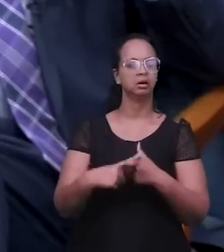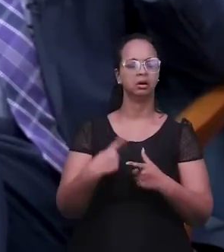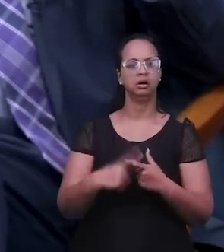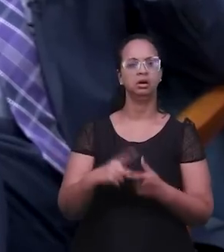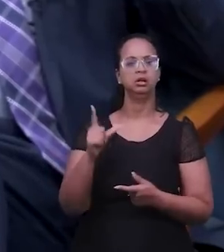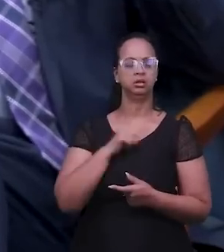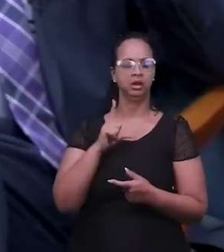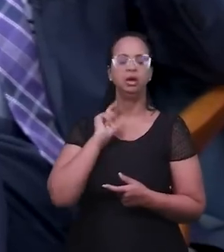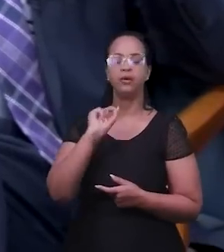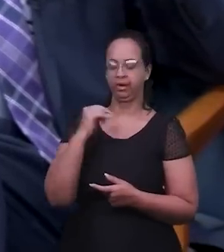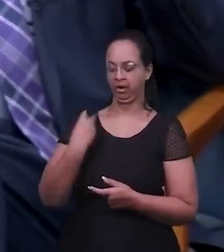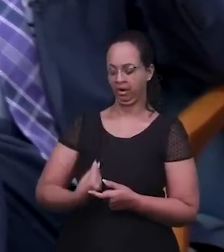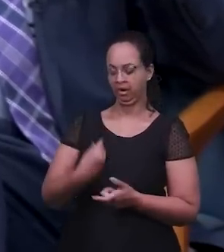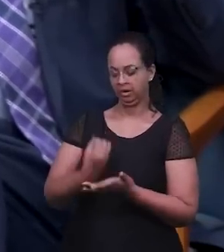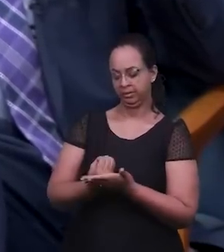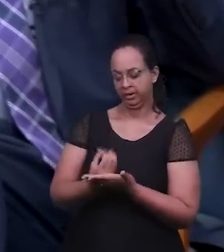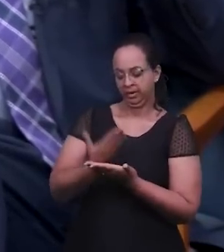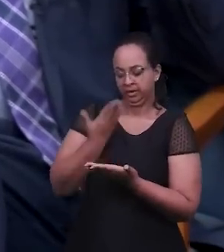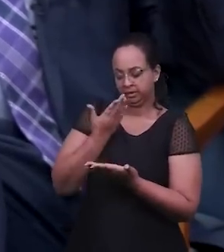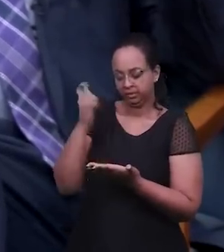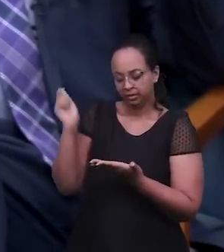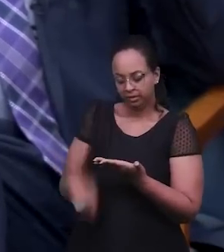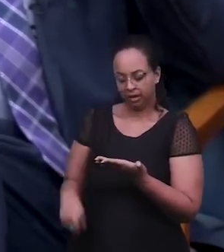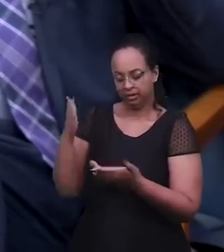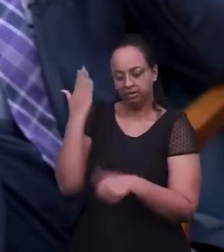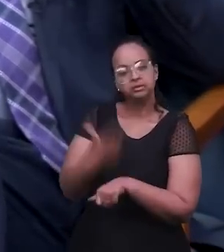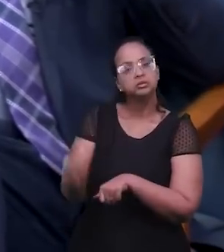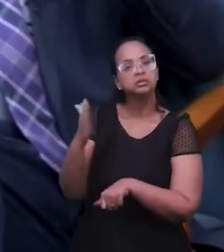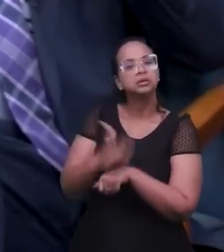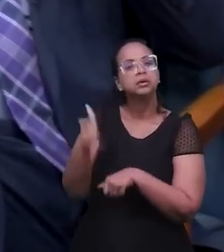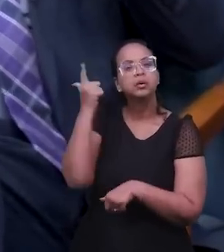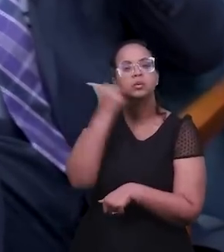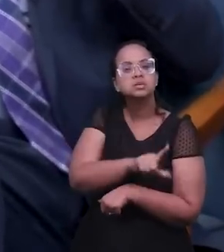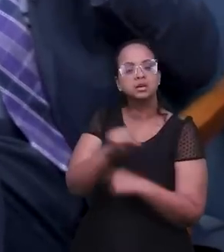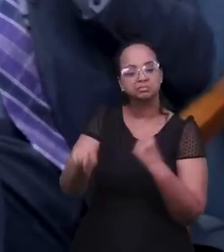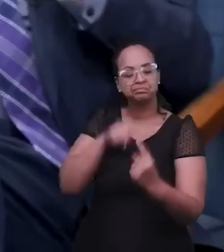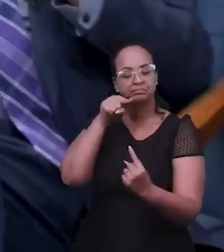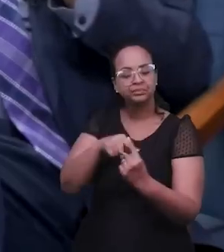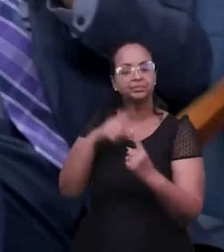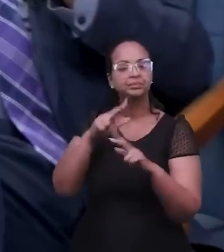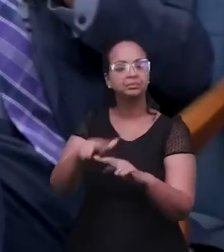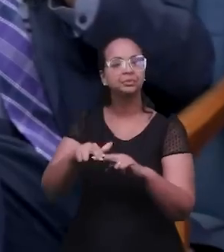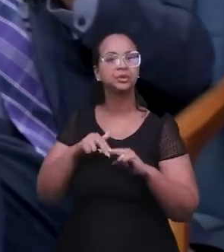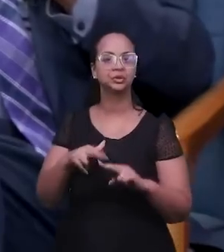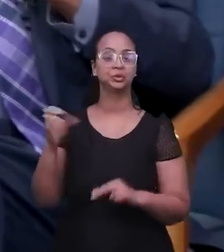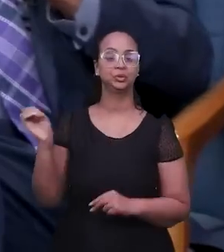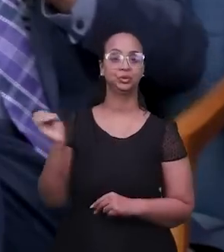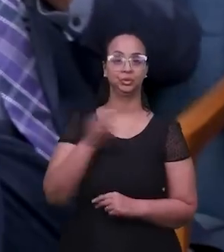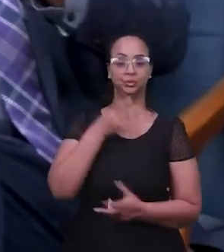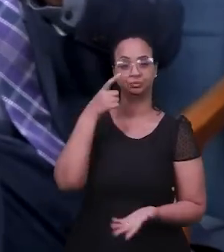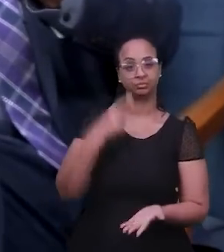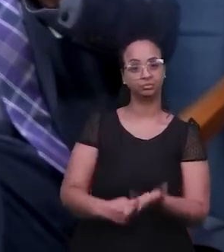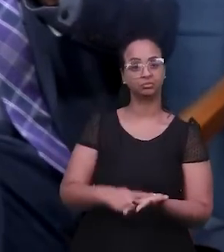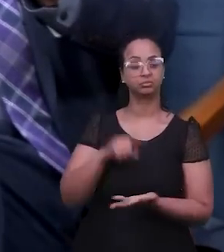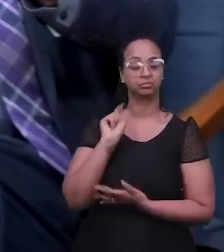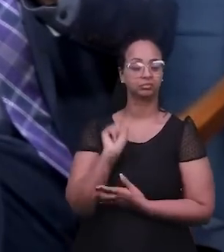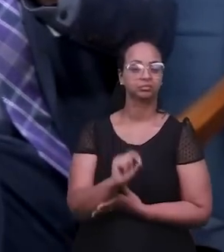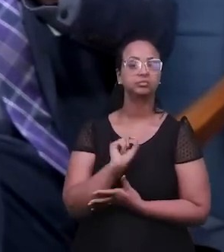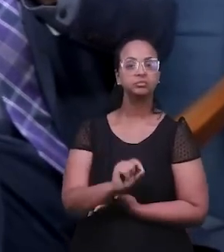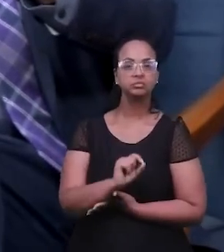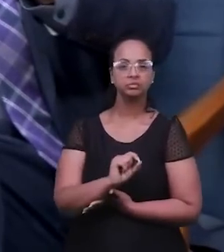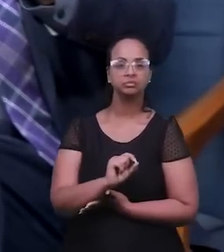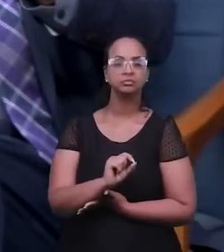por quê? Porque ele dá vida à palavra. Então, quando Paulo diz que o ministério é do